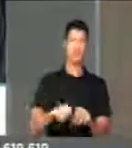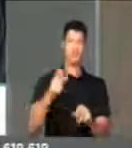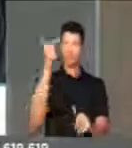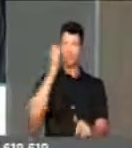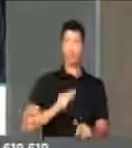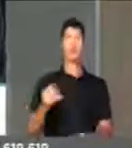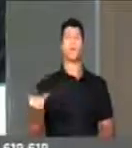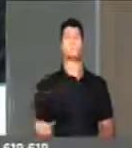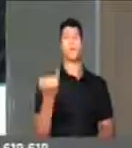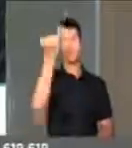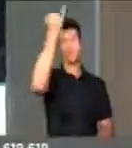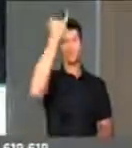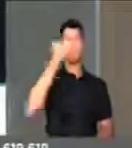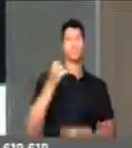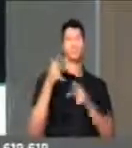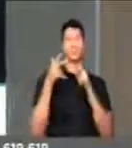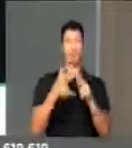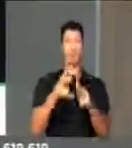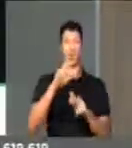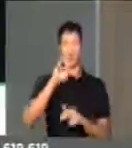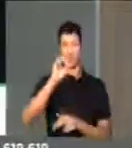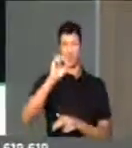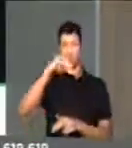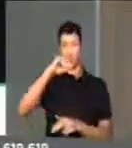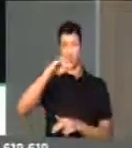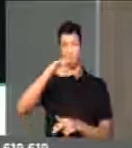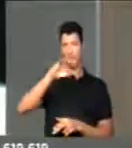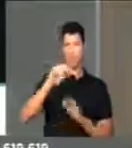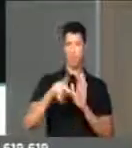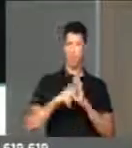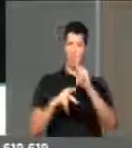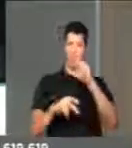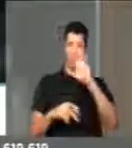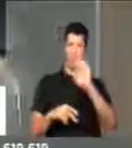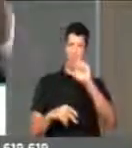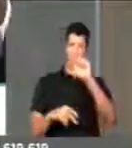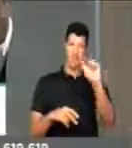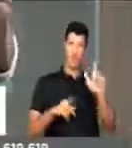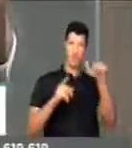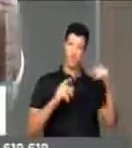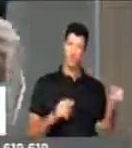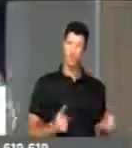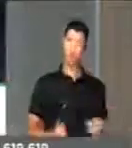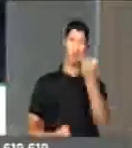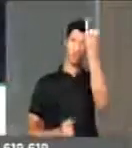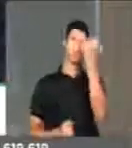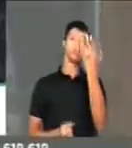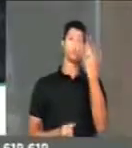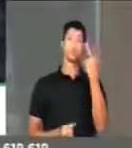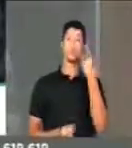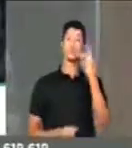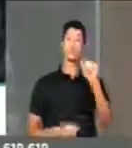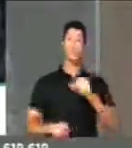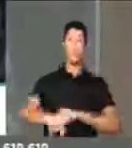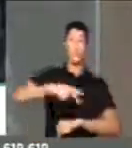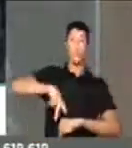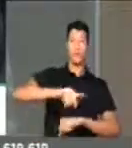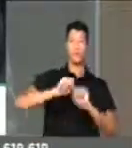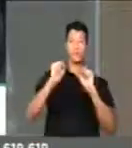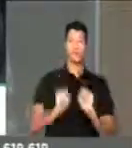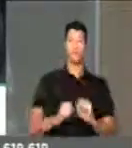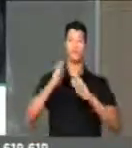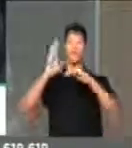conquistas importantes como o domínio das jazidas do pré-sal, que é fundamental para que o país possa